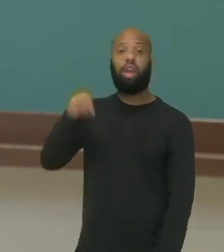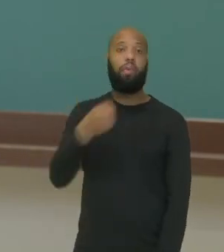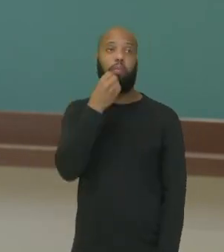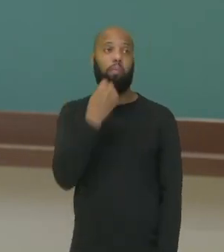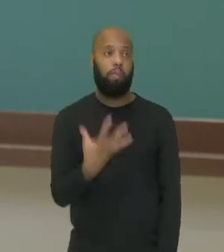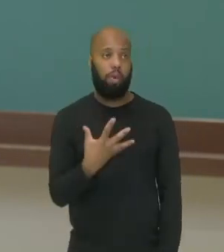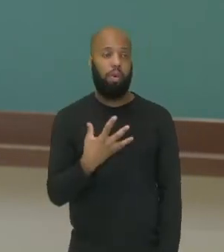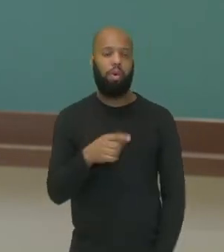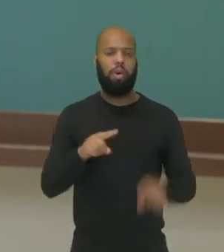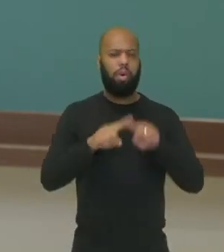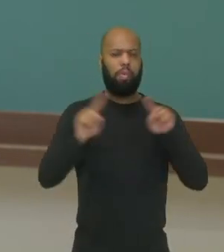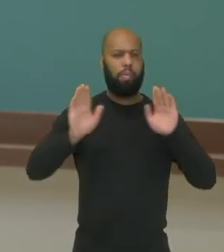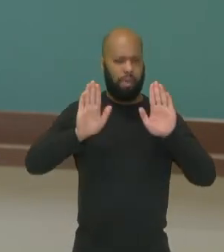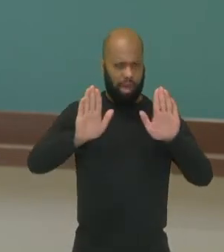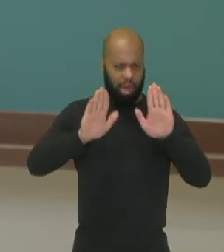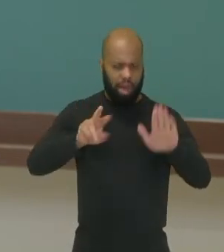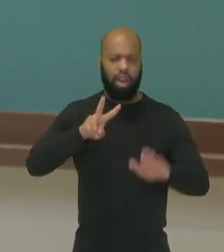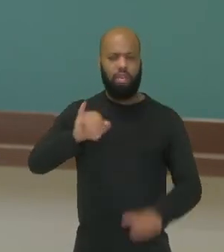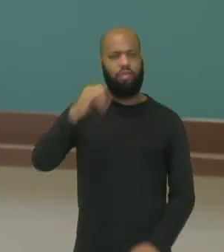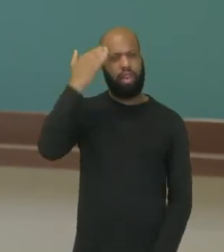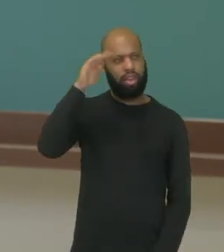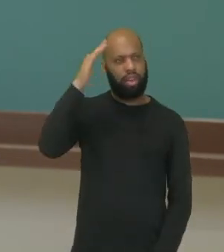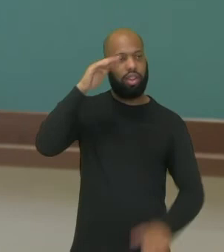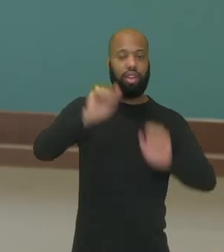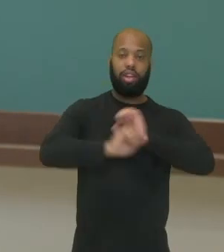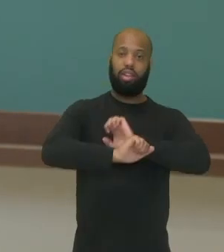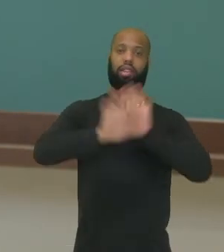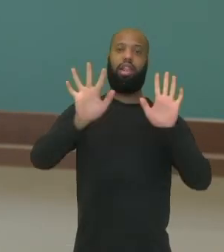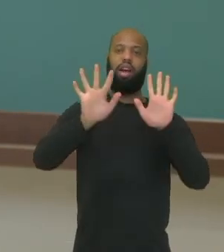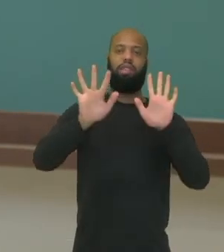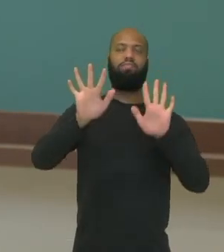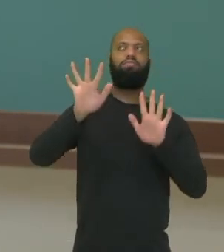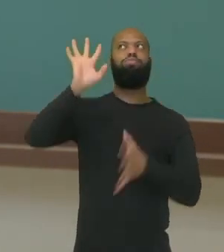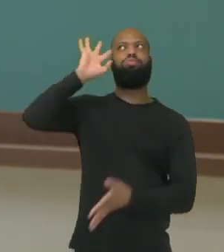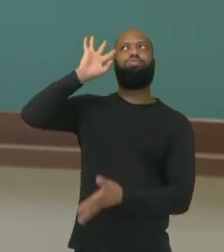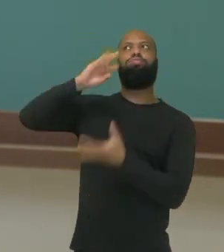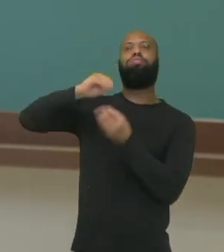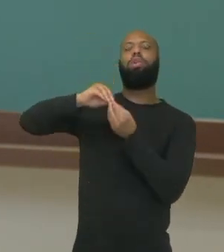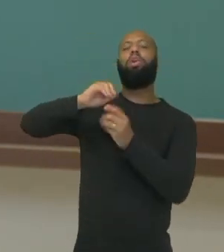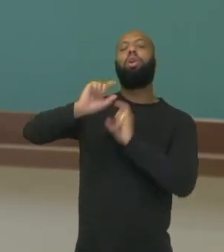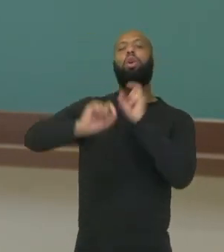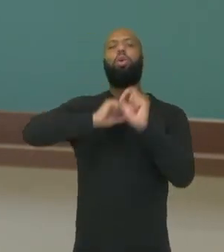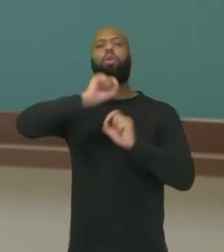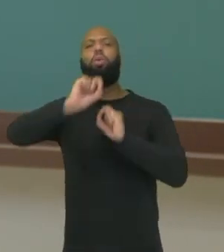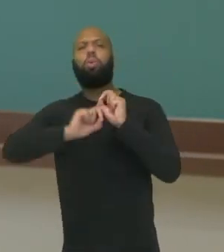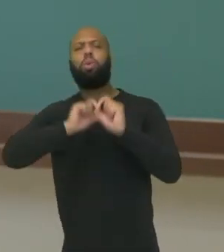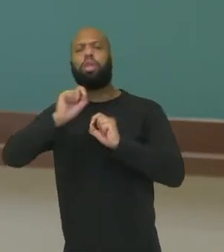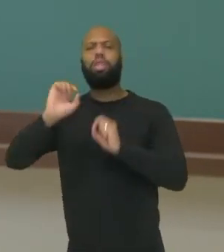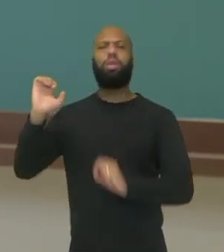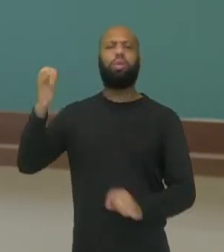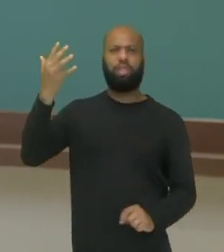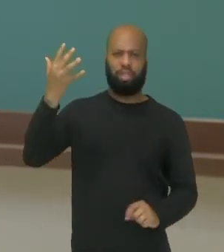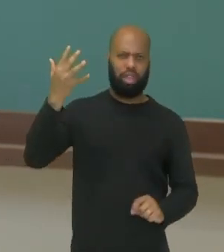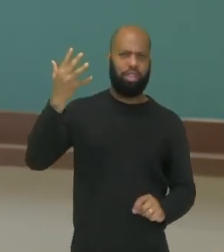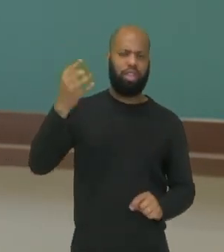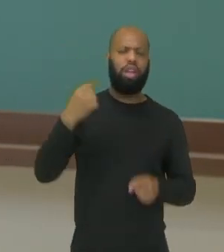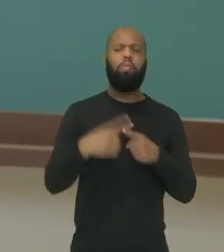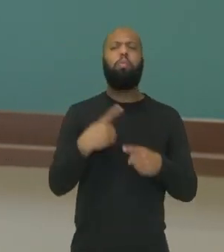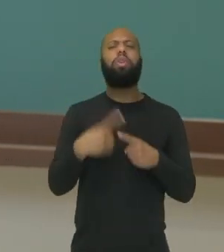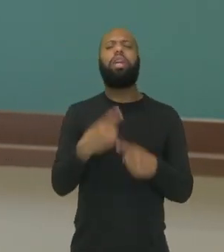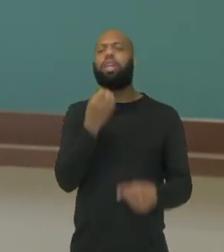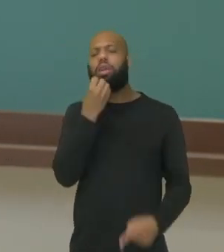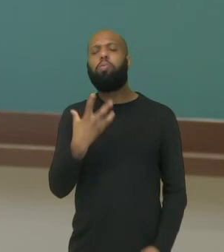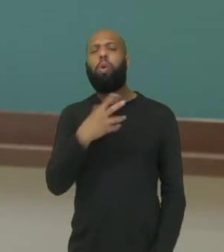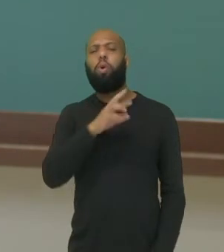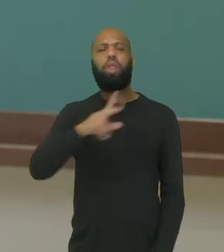A gente vai entender um pouquinho mais sobre ele para a gente entender o que passa a não ser bom, mas daí não